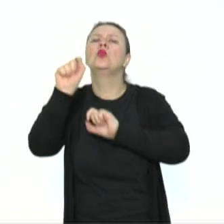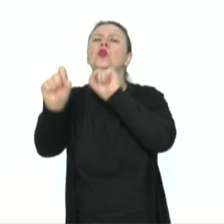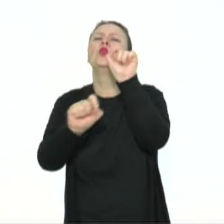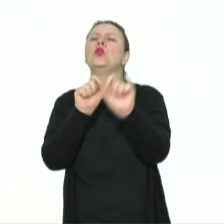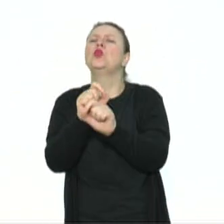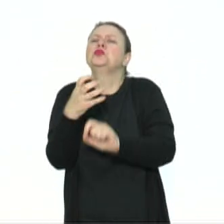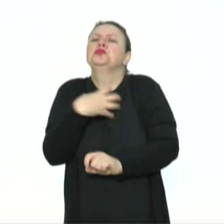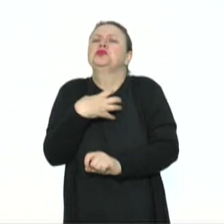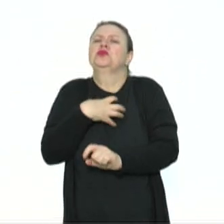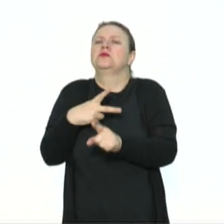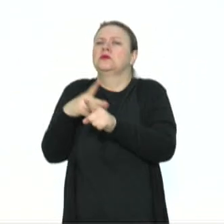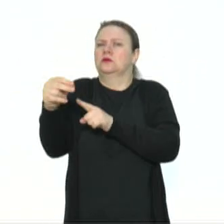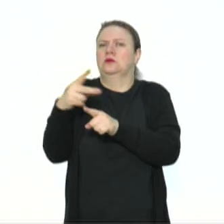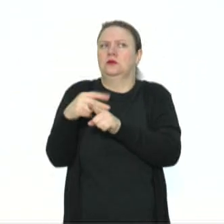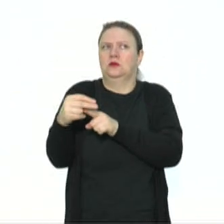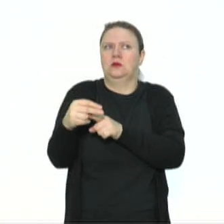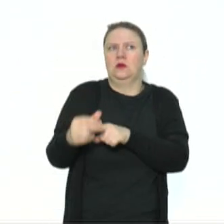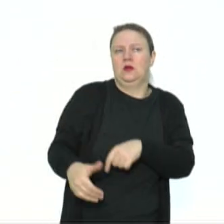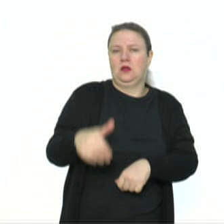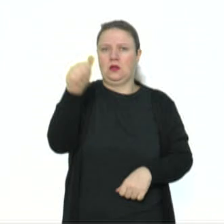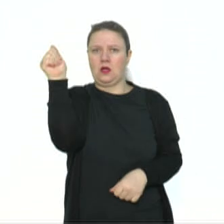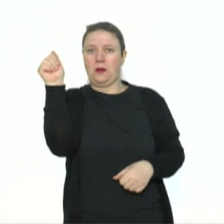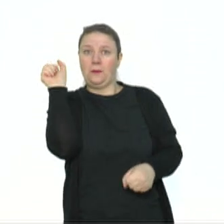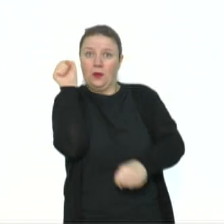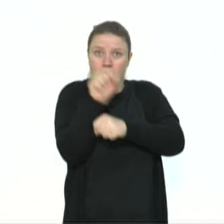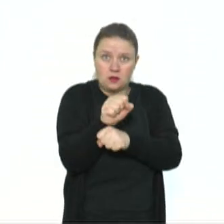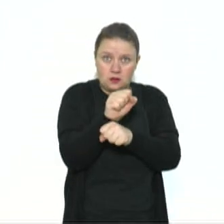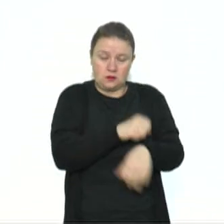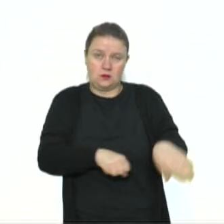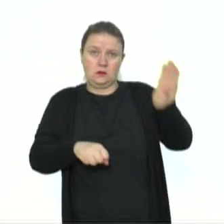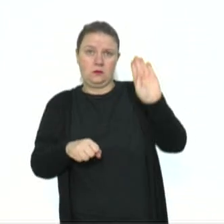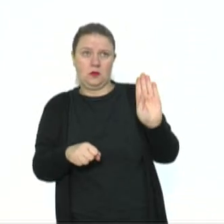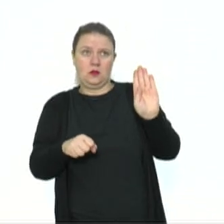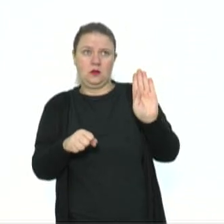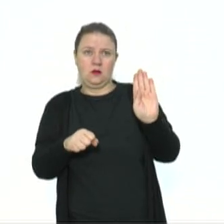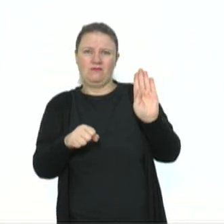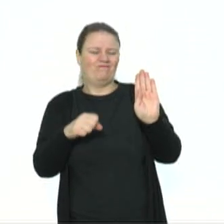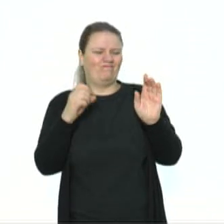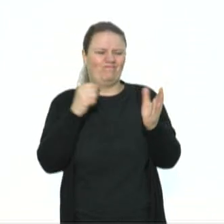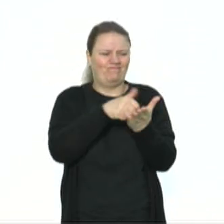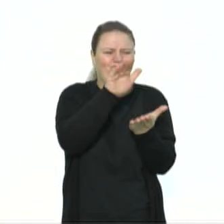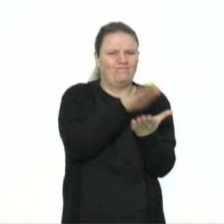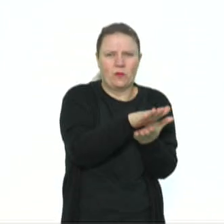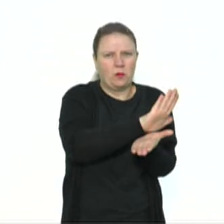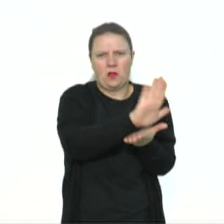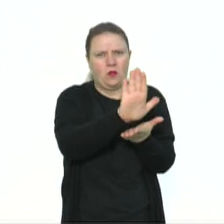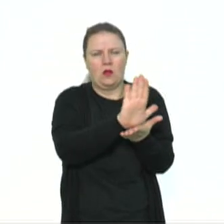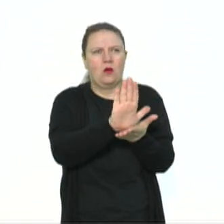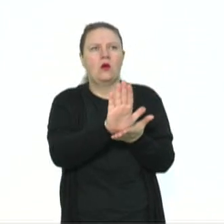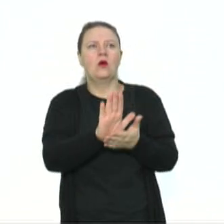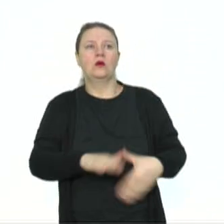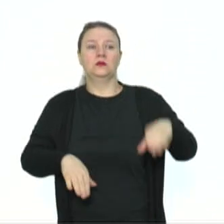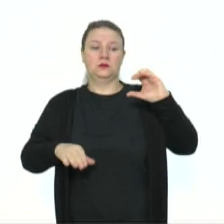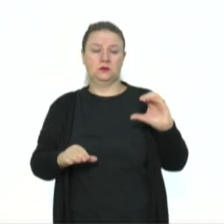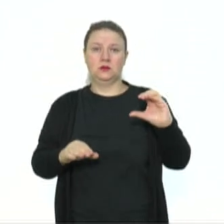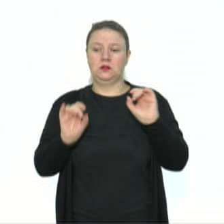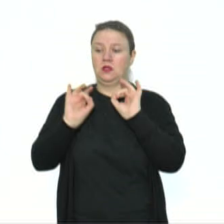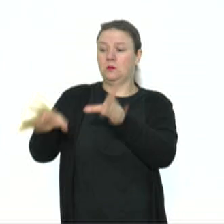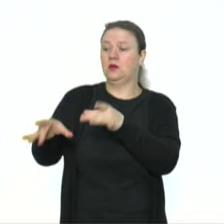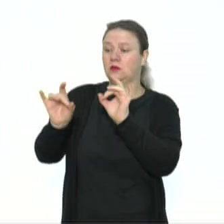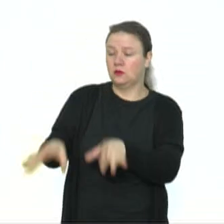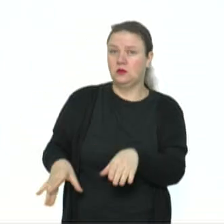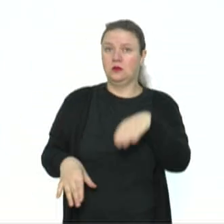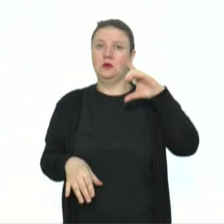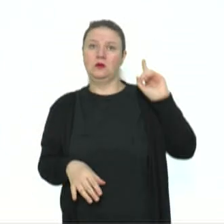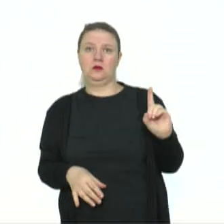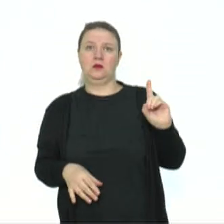de vitória? Letra A, interrupção. Letra B, desclassificação. Letra C, desistência. Ou letra